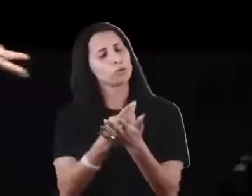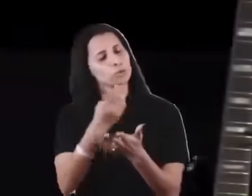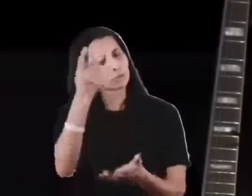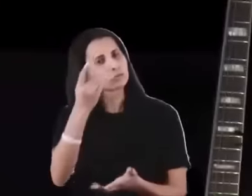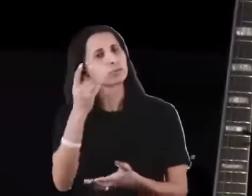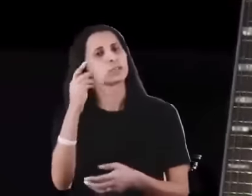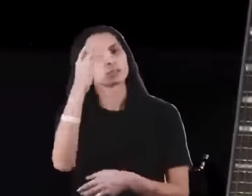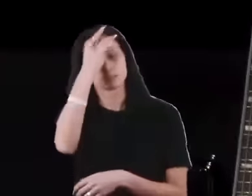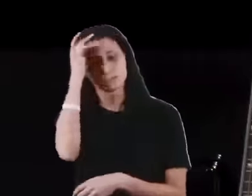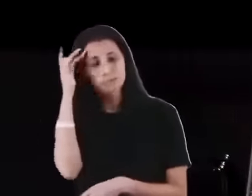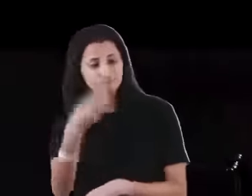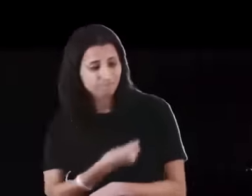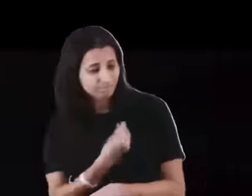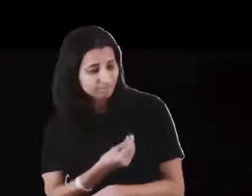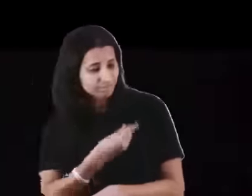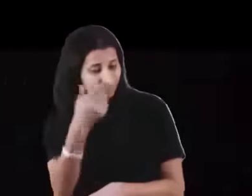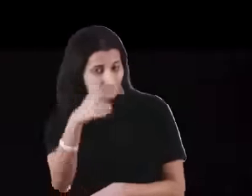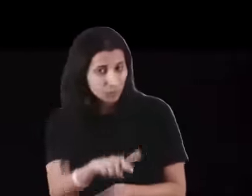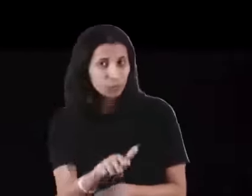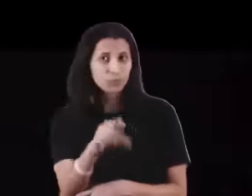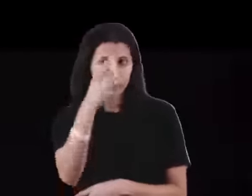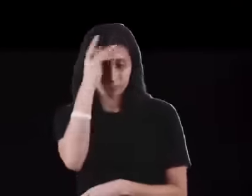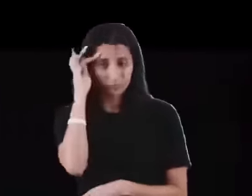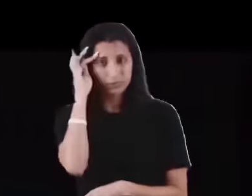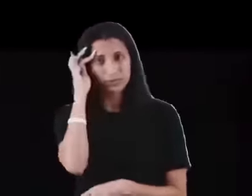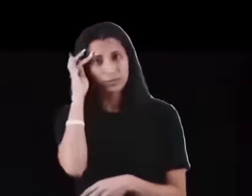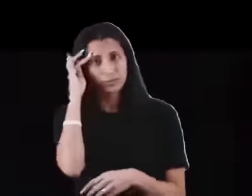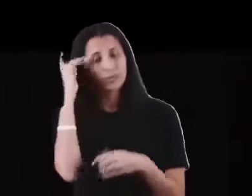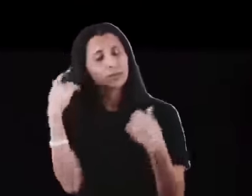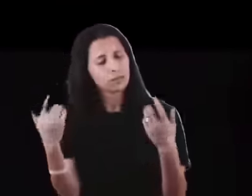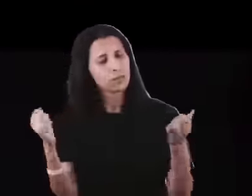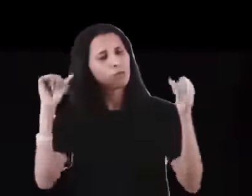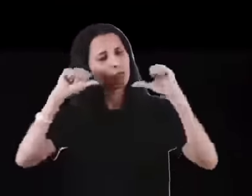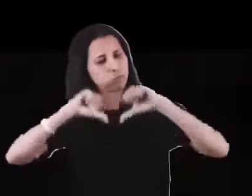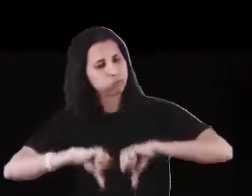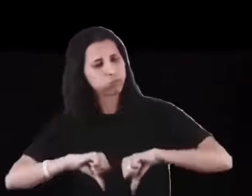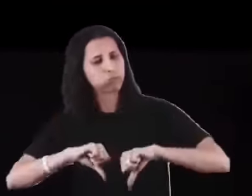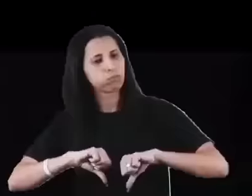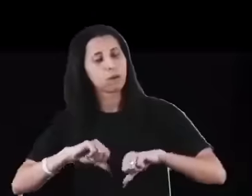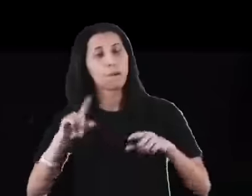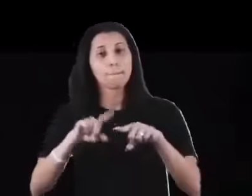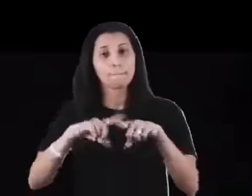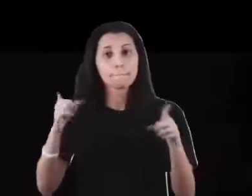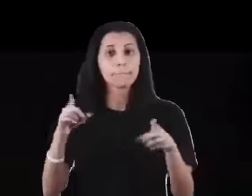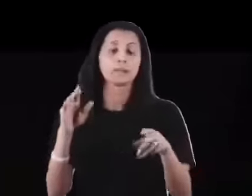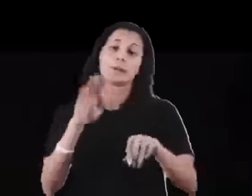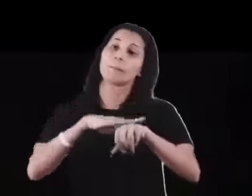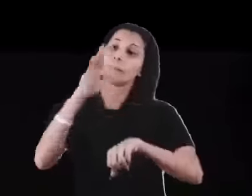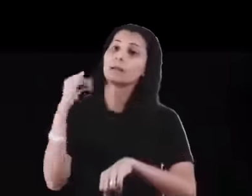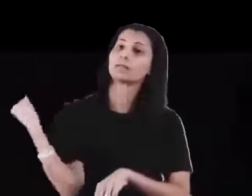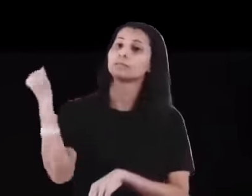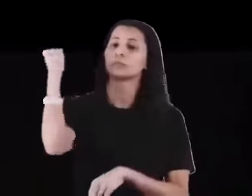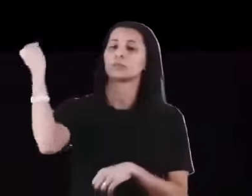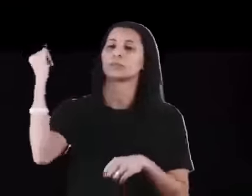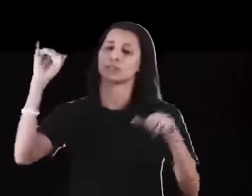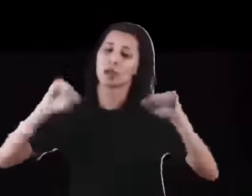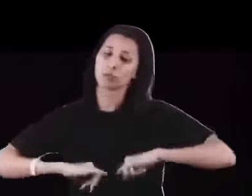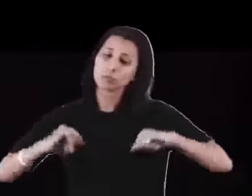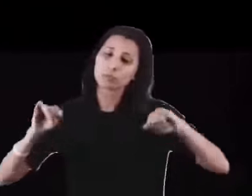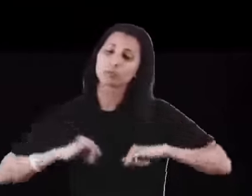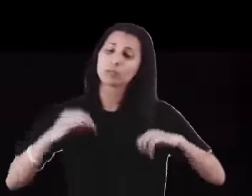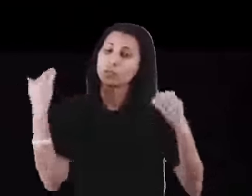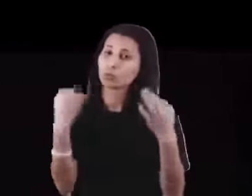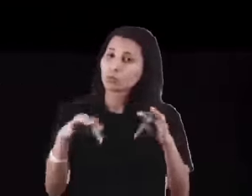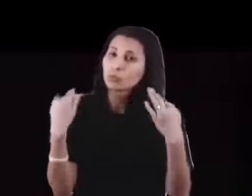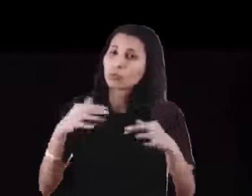arriminar e na vida de alguém pode erguer então mais importante do que a se dor a tempestade o sofrimento EA traição